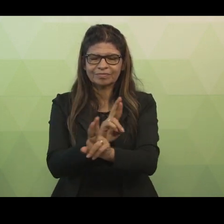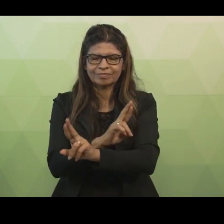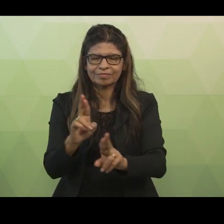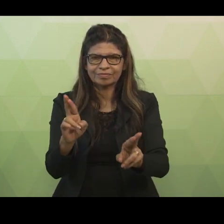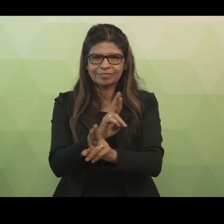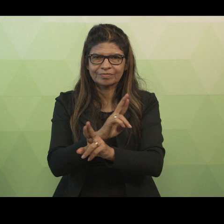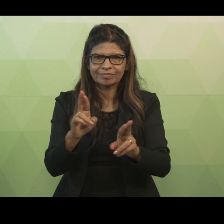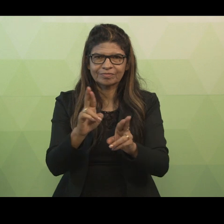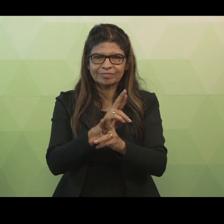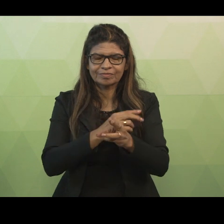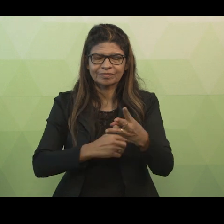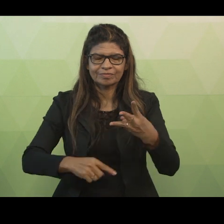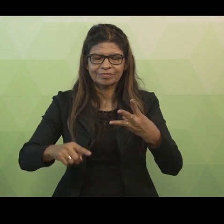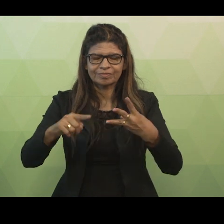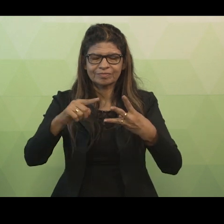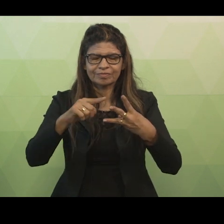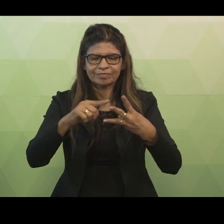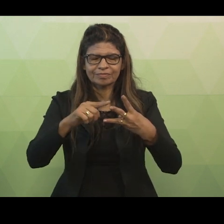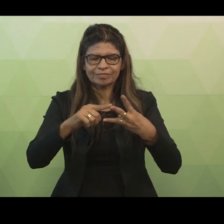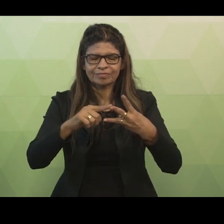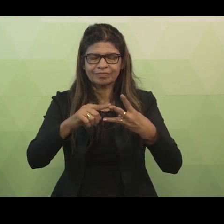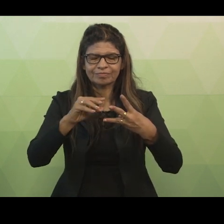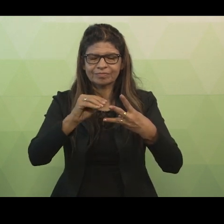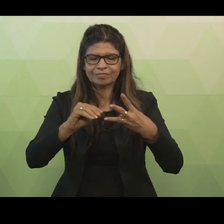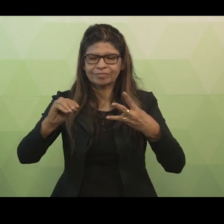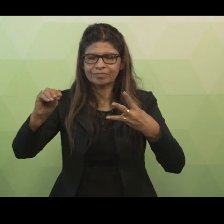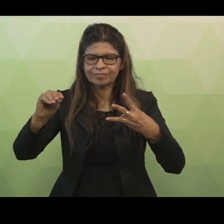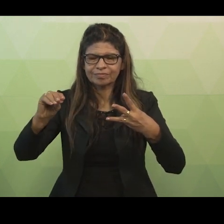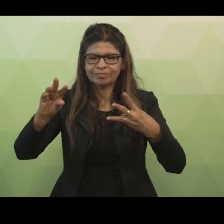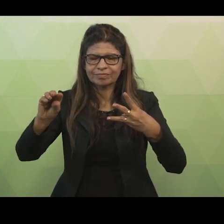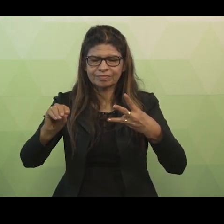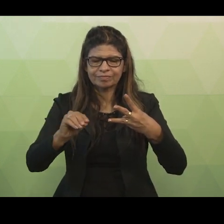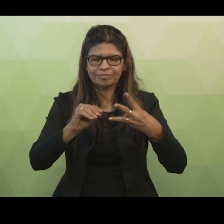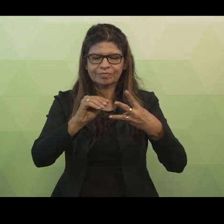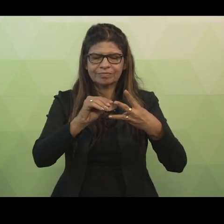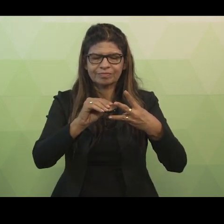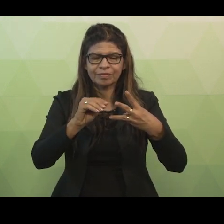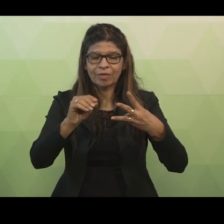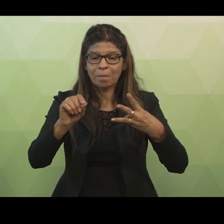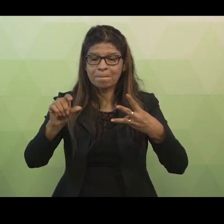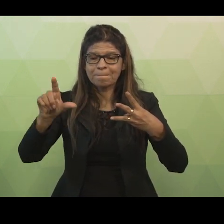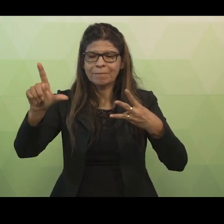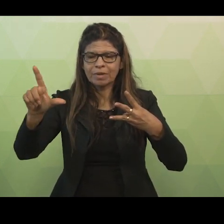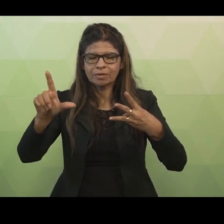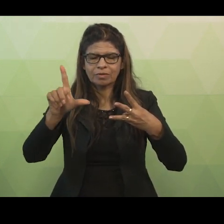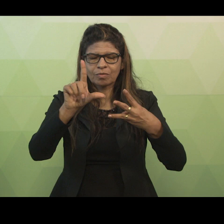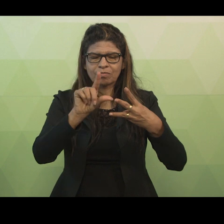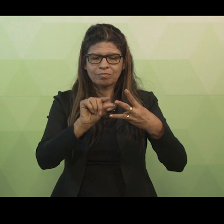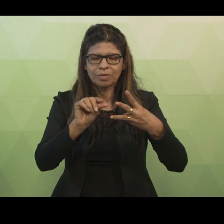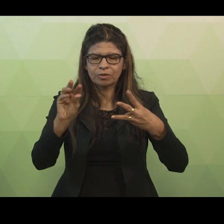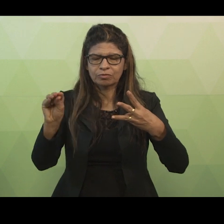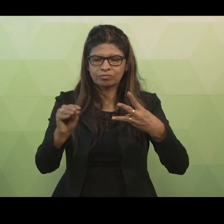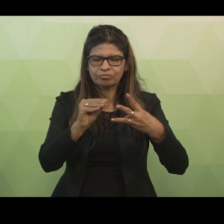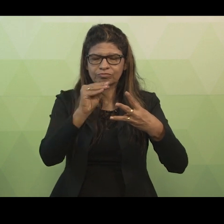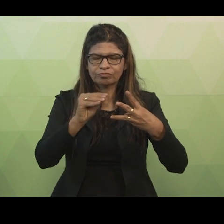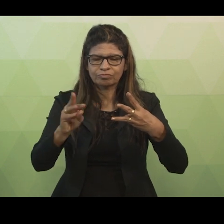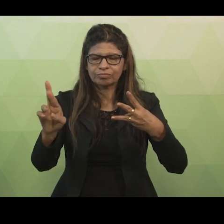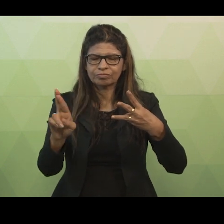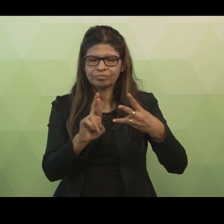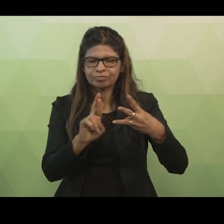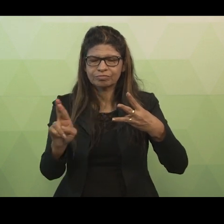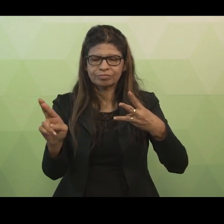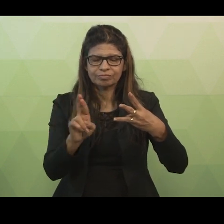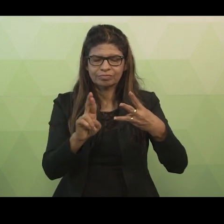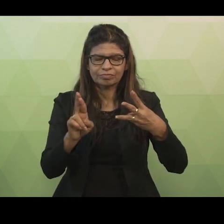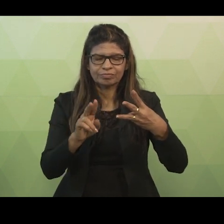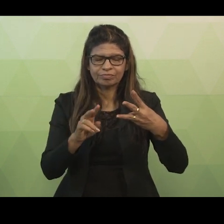Aqui temos listados 5 passos fundamentais que estudamos para o processo de desenvolvimento de um sistema. O primeiro deles,